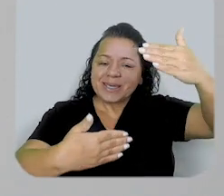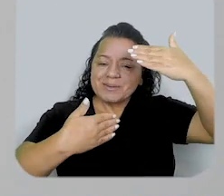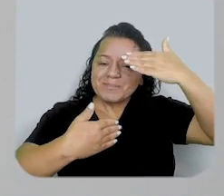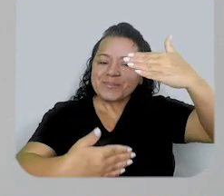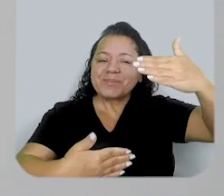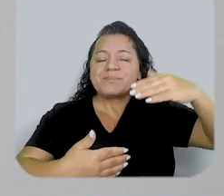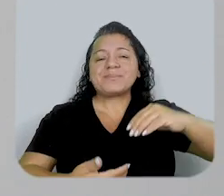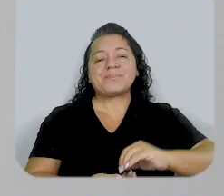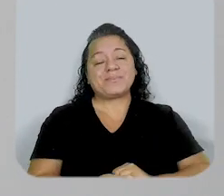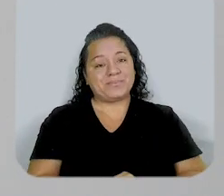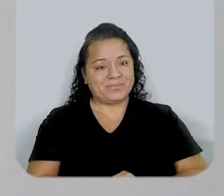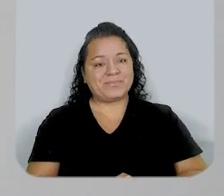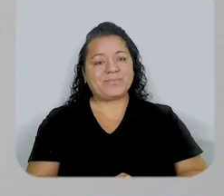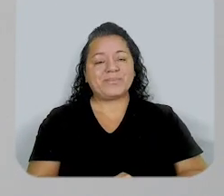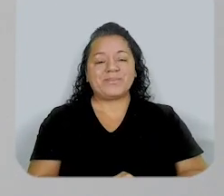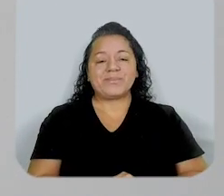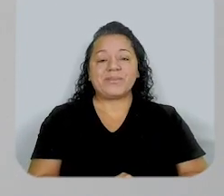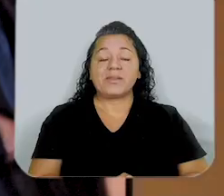do fundo do coração